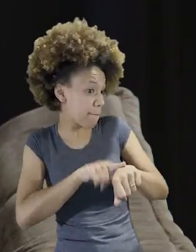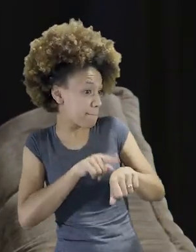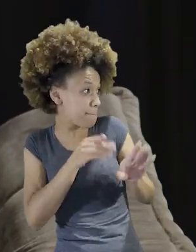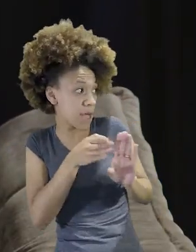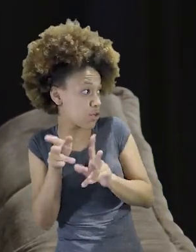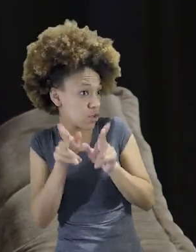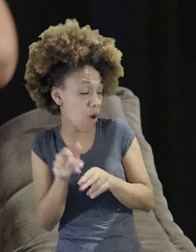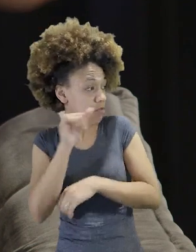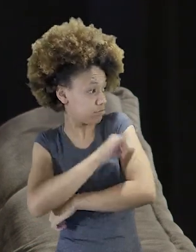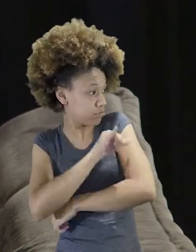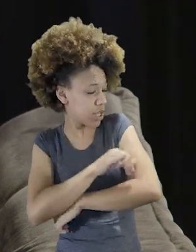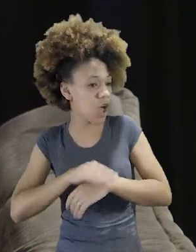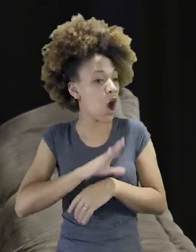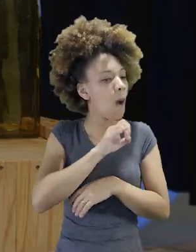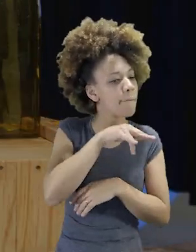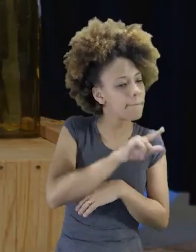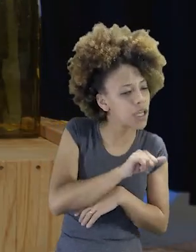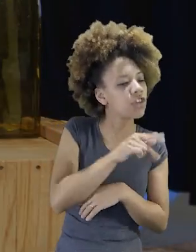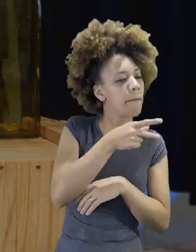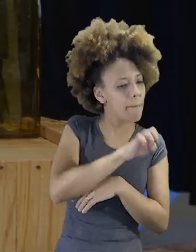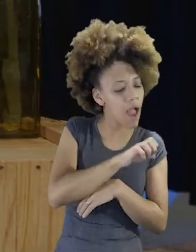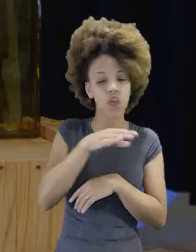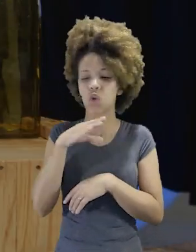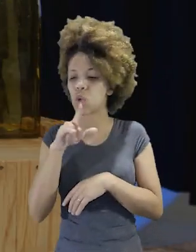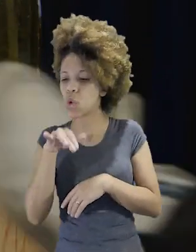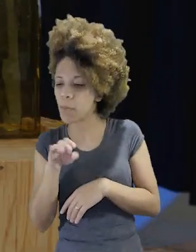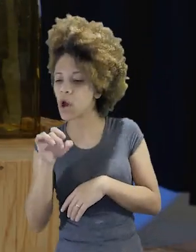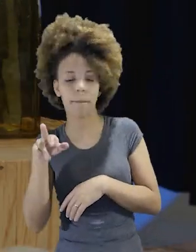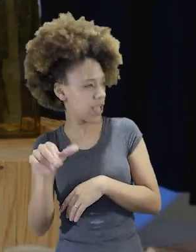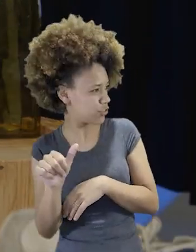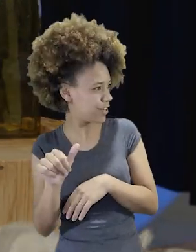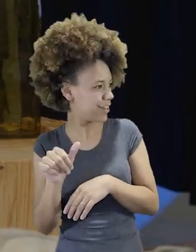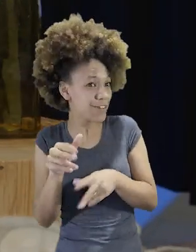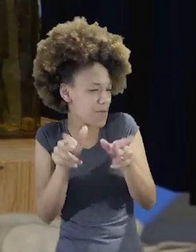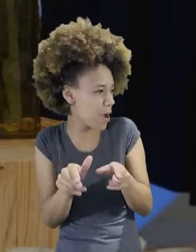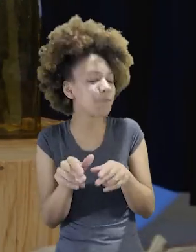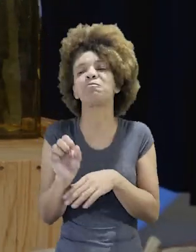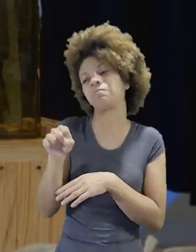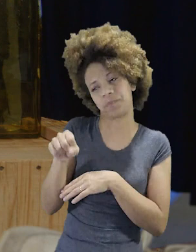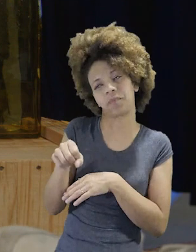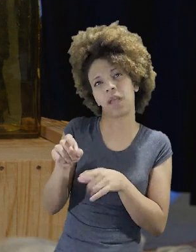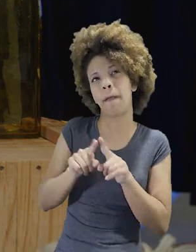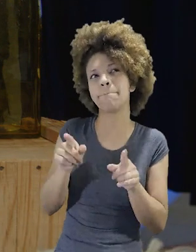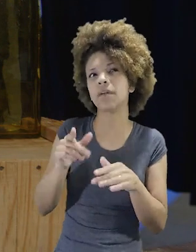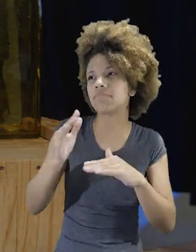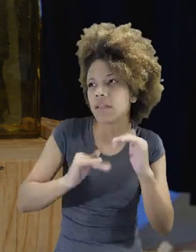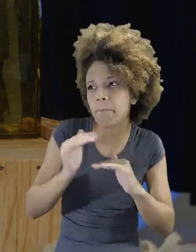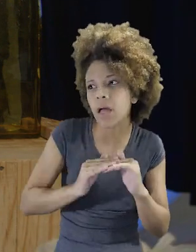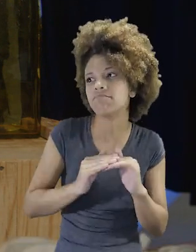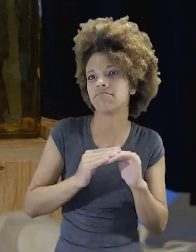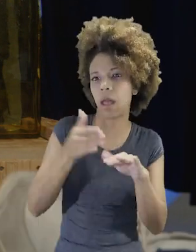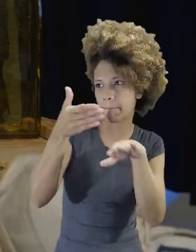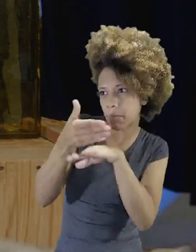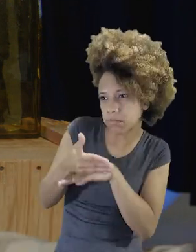tipo tava com comédia em pé e o clube da comédia seria isso sim era eu acho E aí tá assim Mas de fato os atos